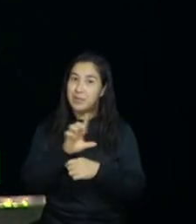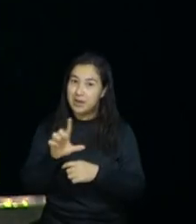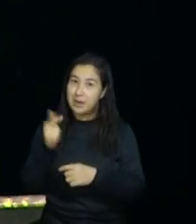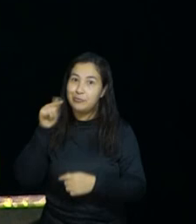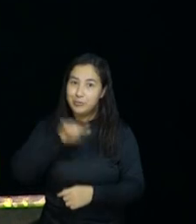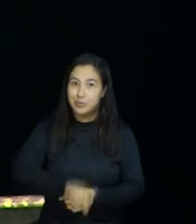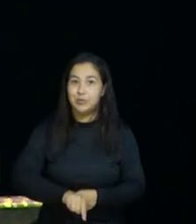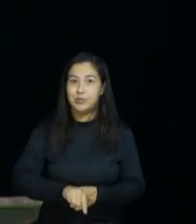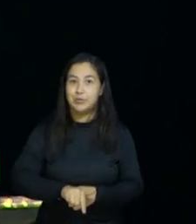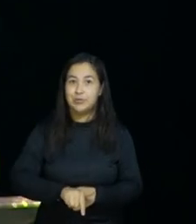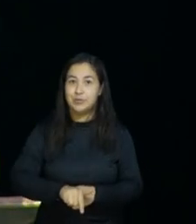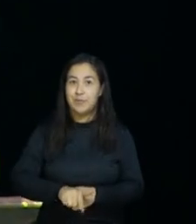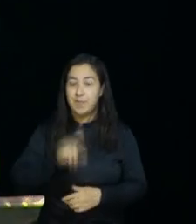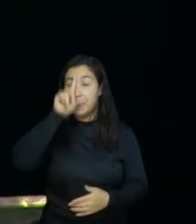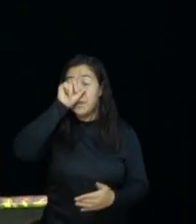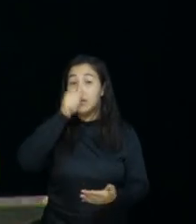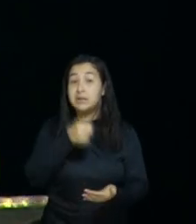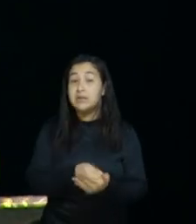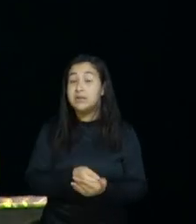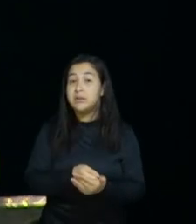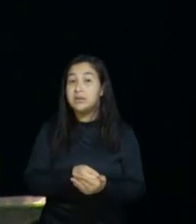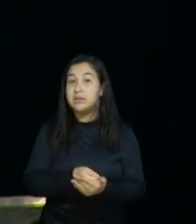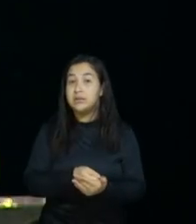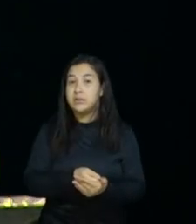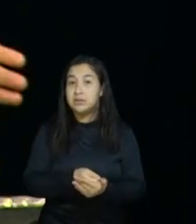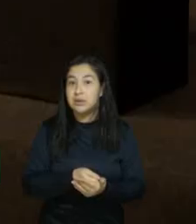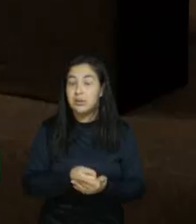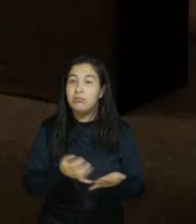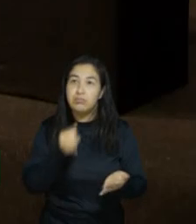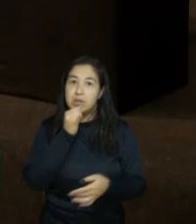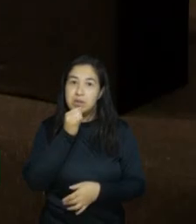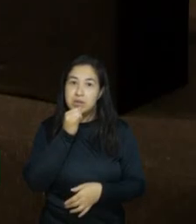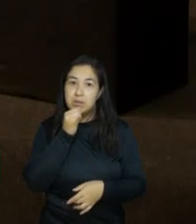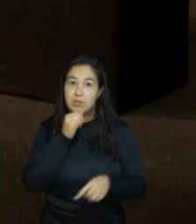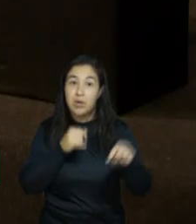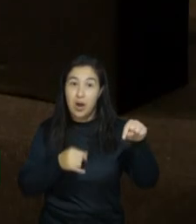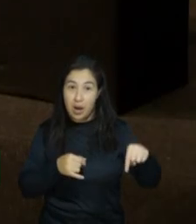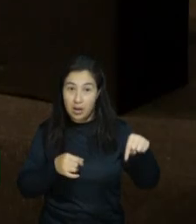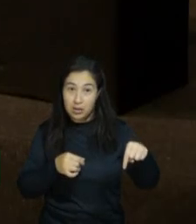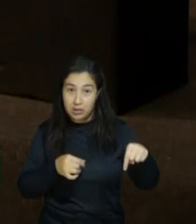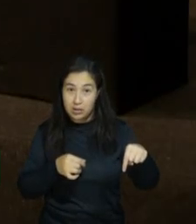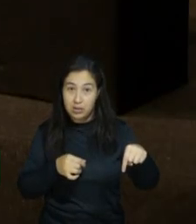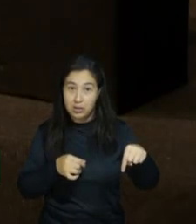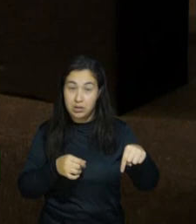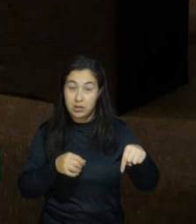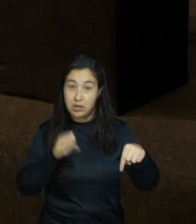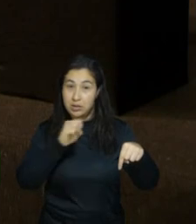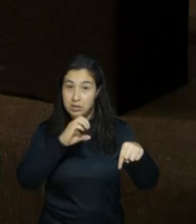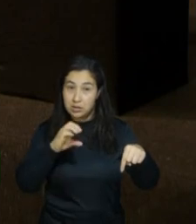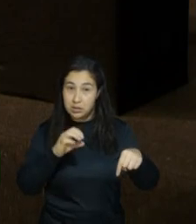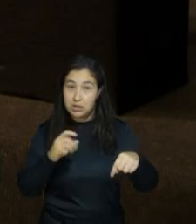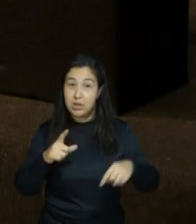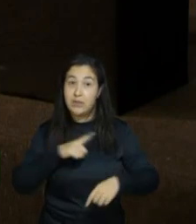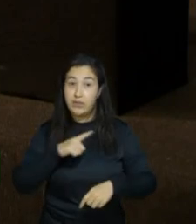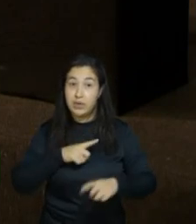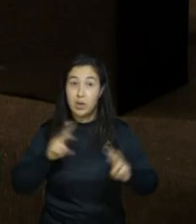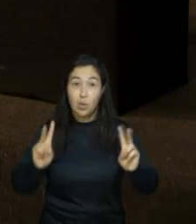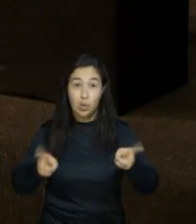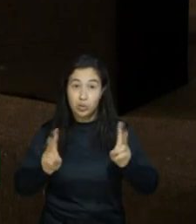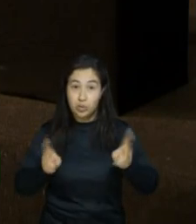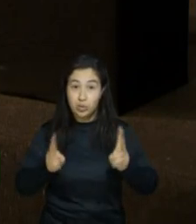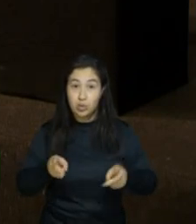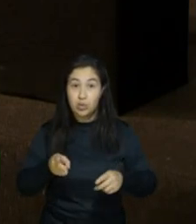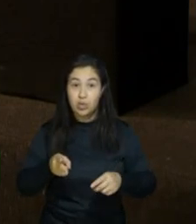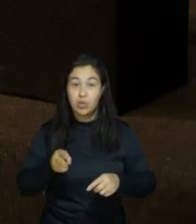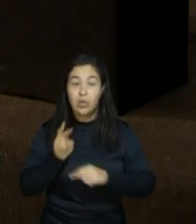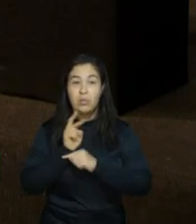não obstante, tomou uma decisão. Por exemplo, é uma das poucas cidades de Santa Catarina que mantém vigilância armada nas